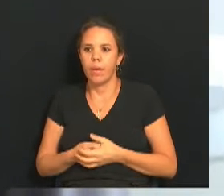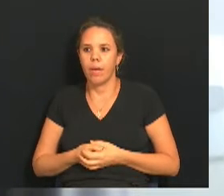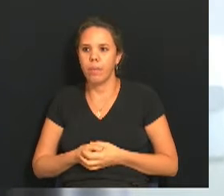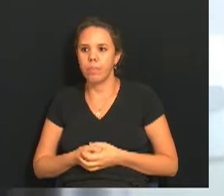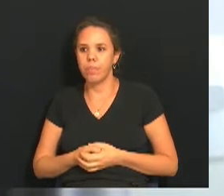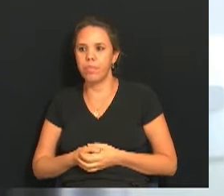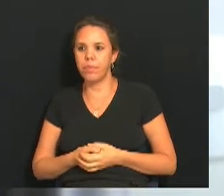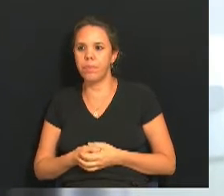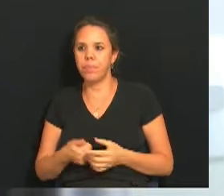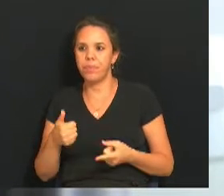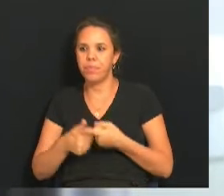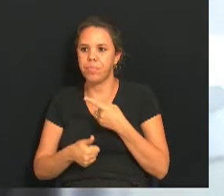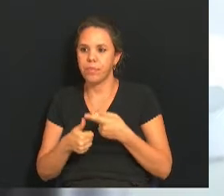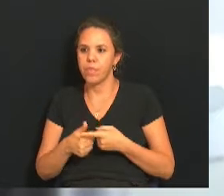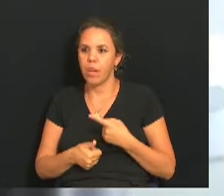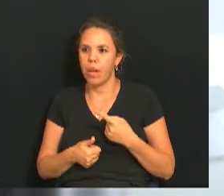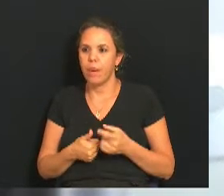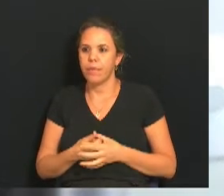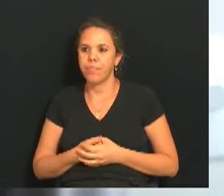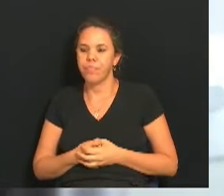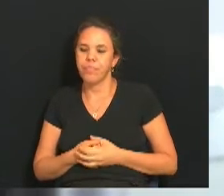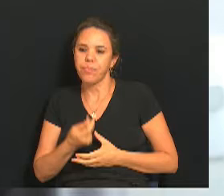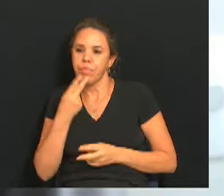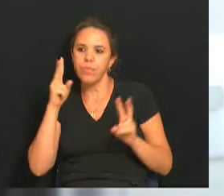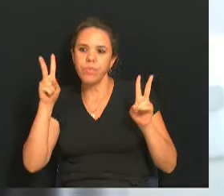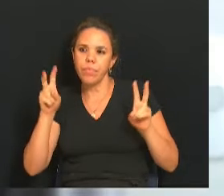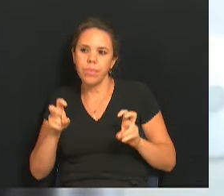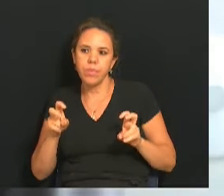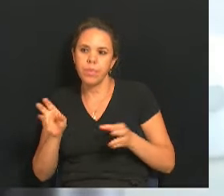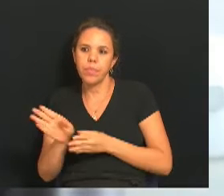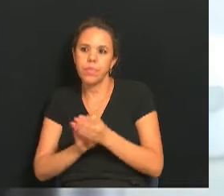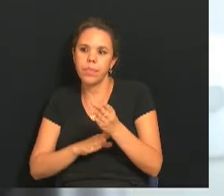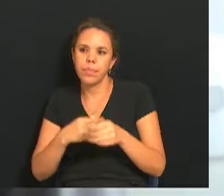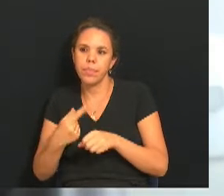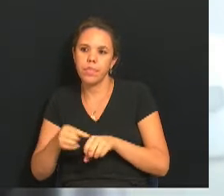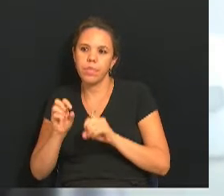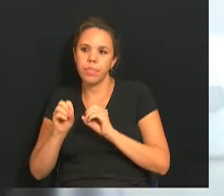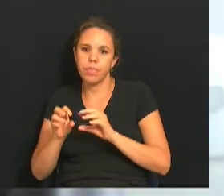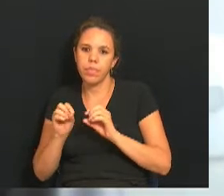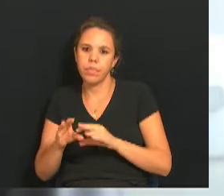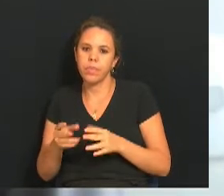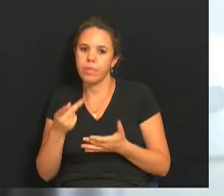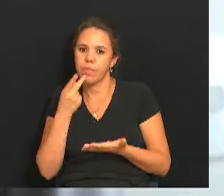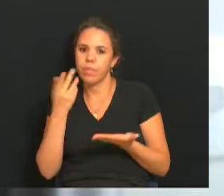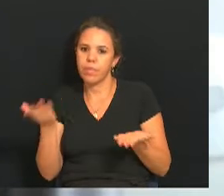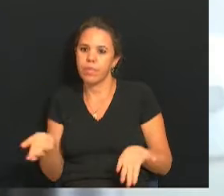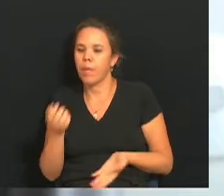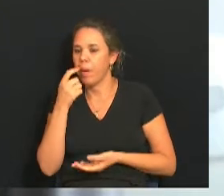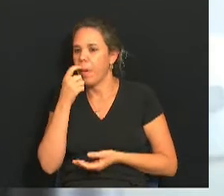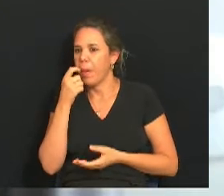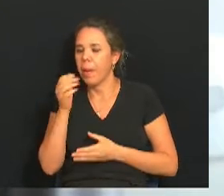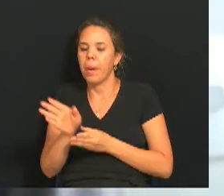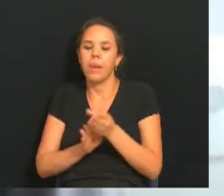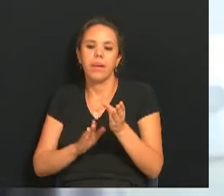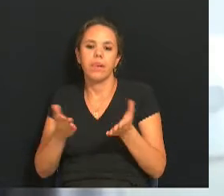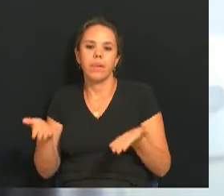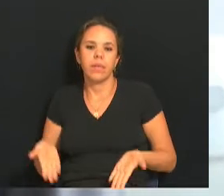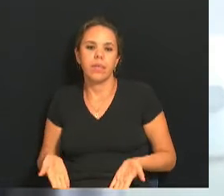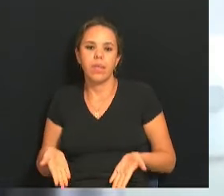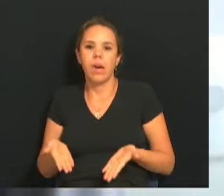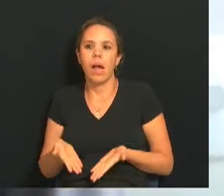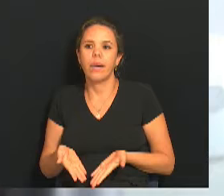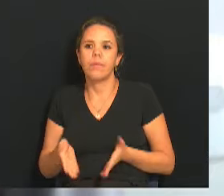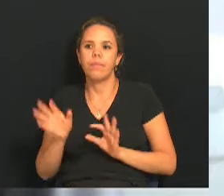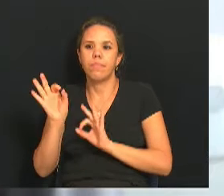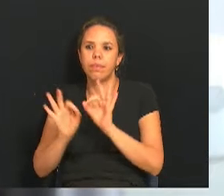O primeiro dizer respeito ao próprio Conselho Municipal de Educação. Como eu disse, o nosso conselho está regulado